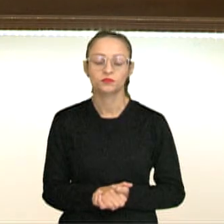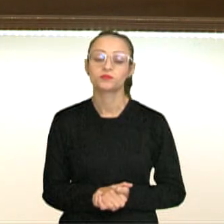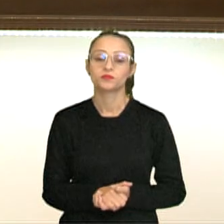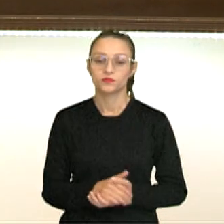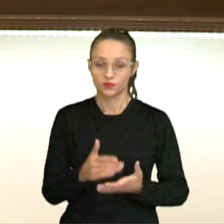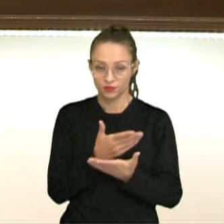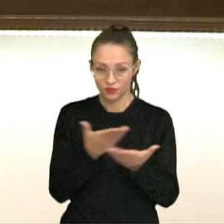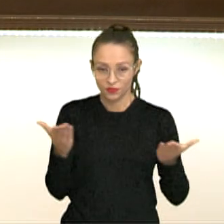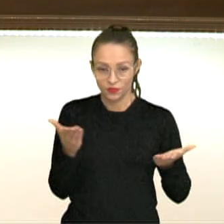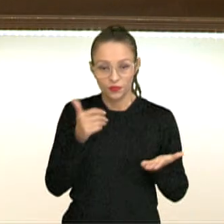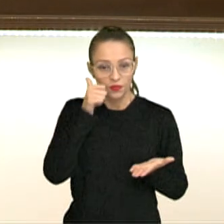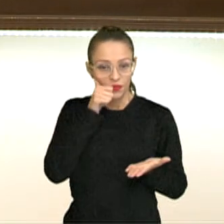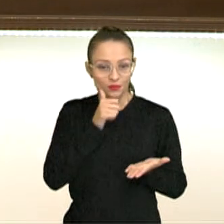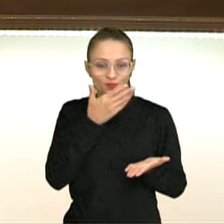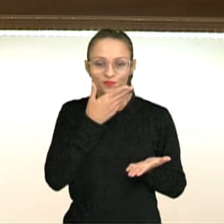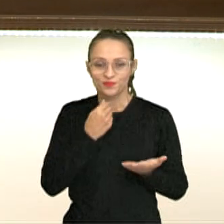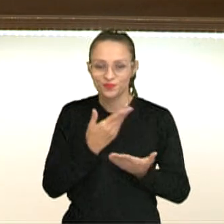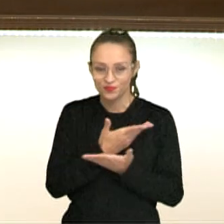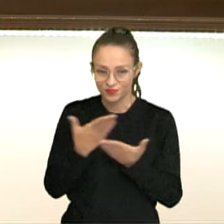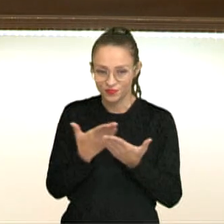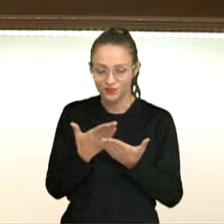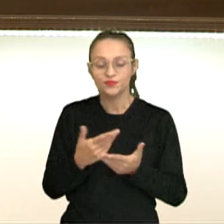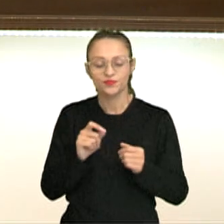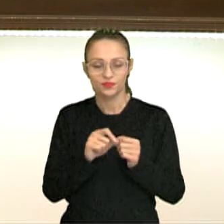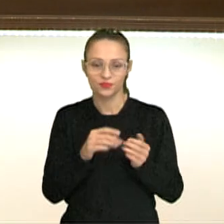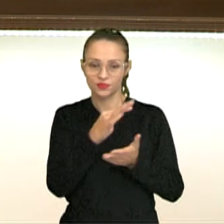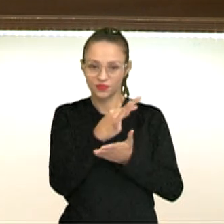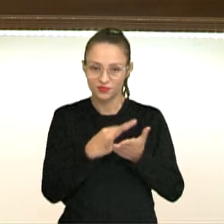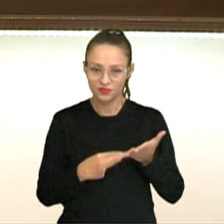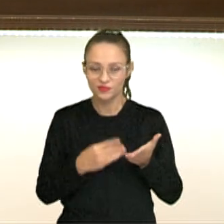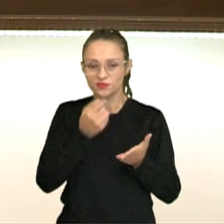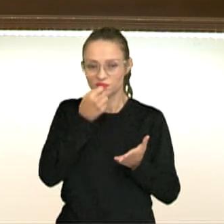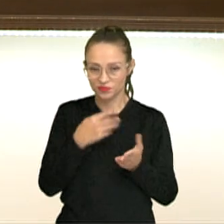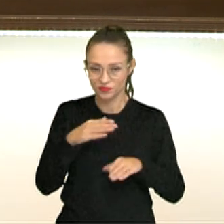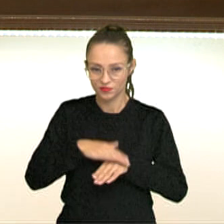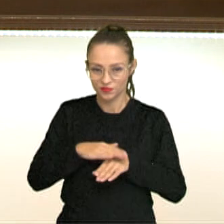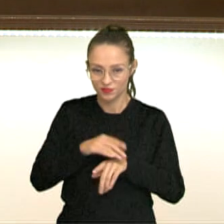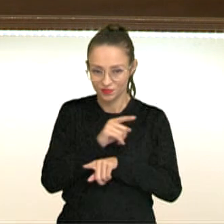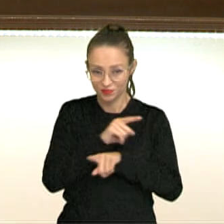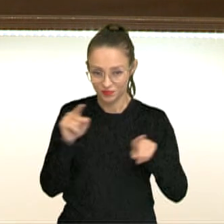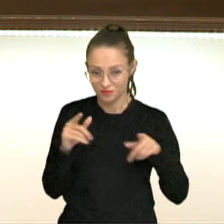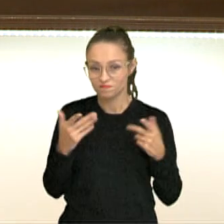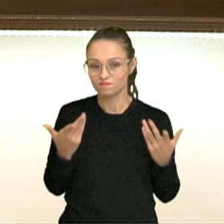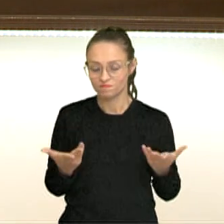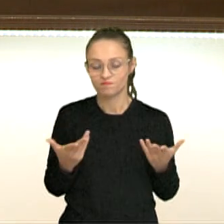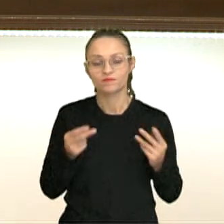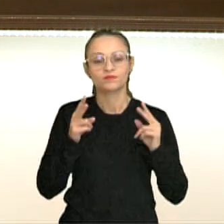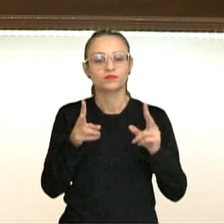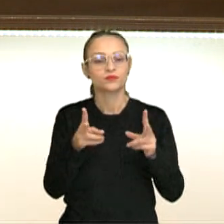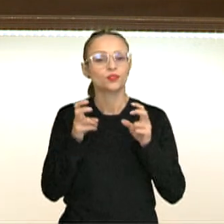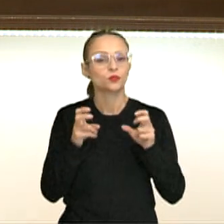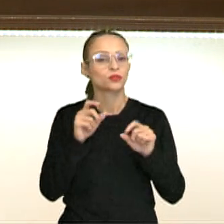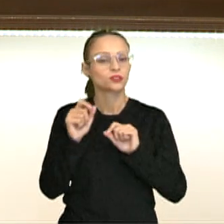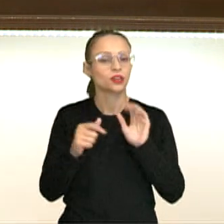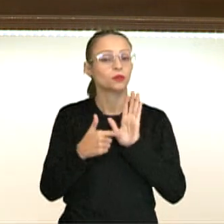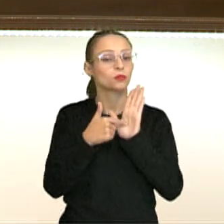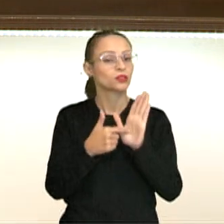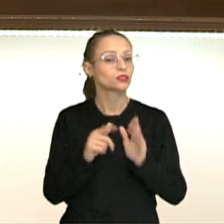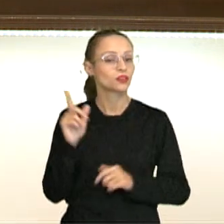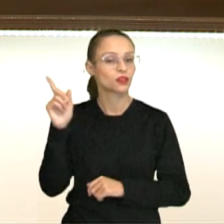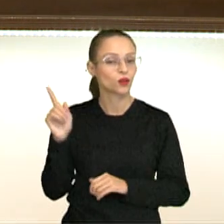E aí, chicos e chicas, produziram o monólogo de vocês? Observaram que